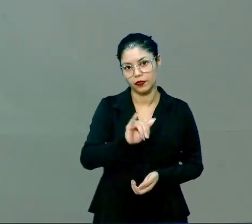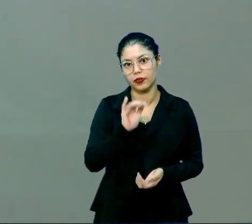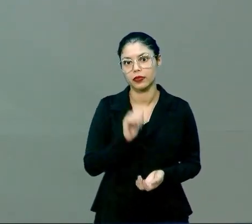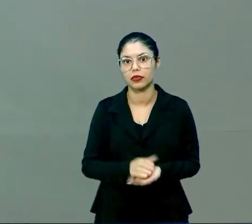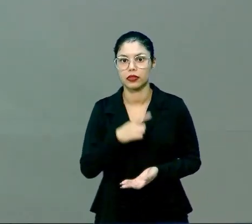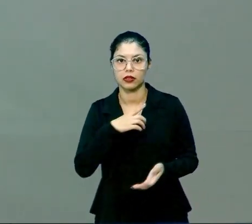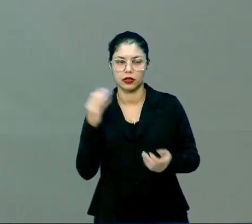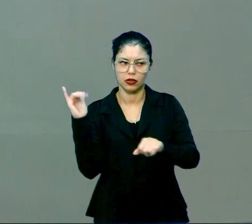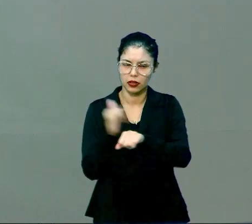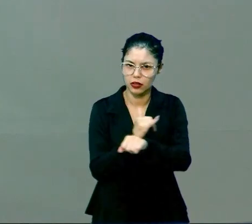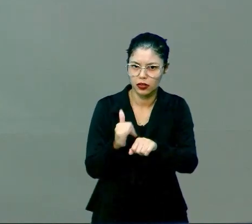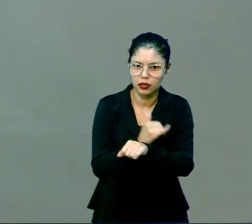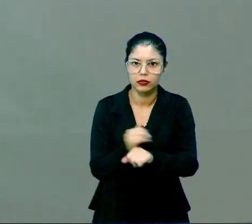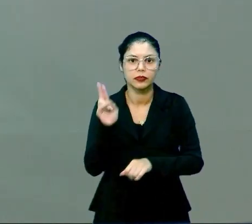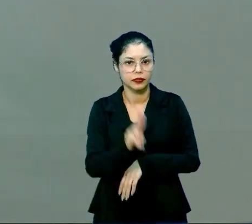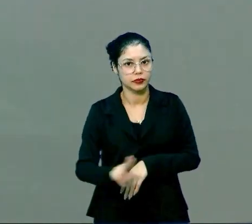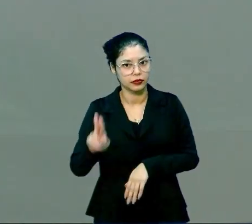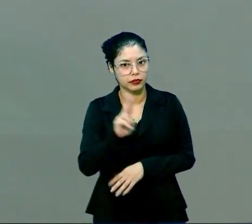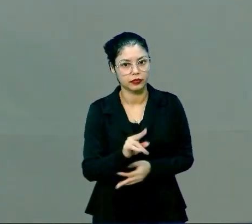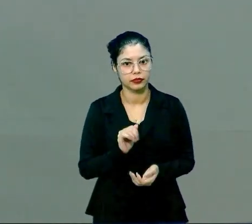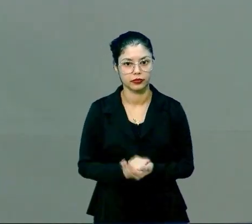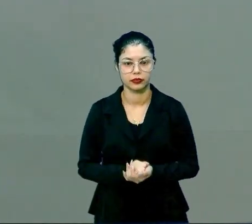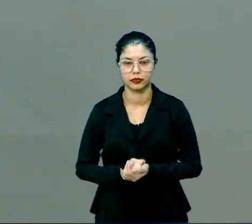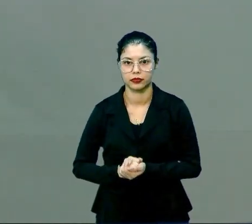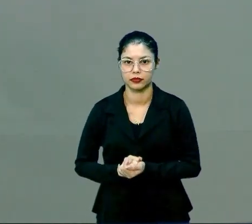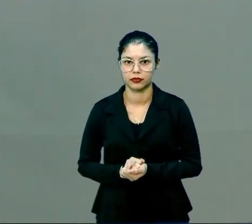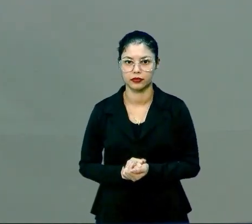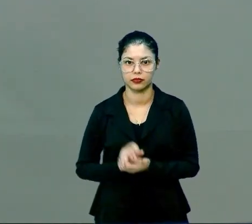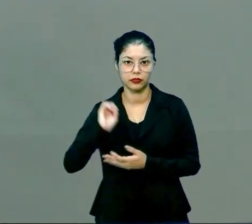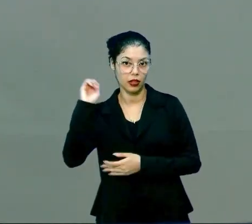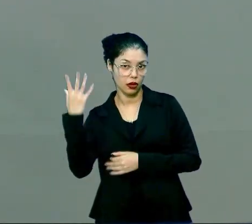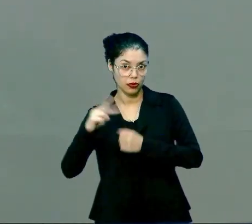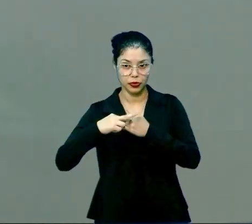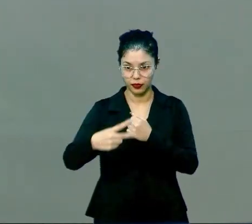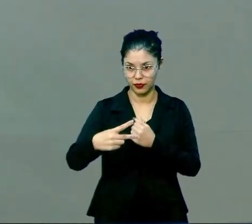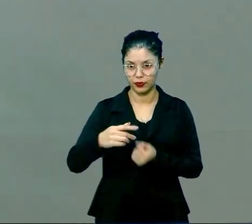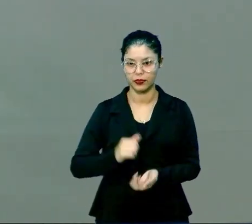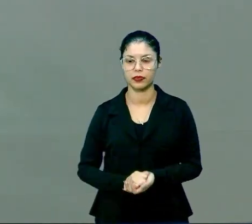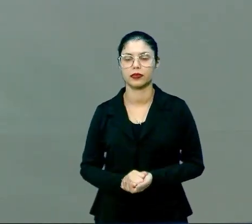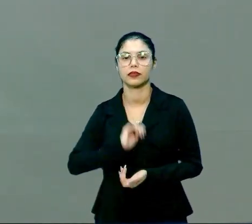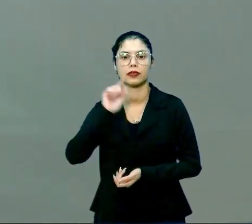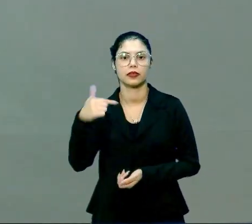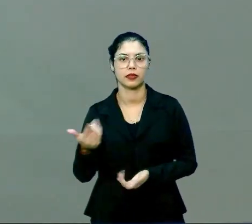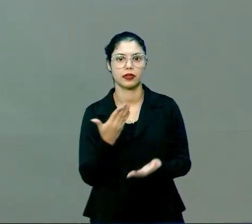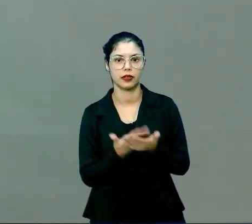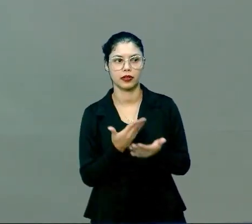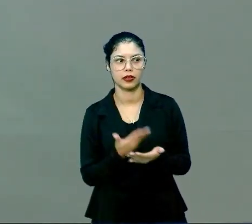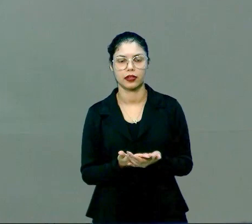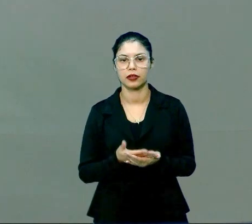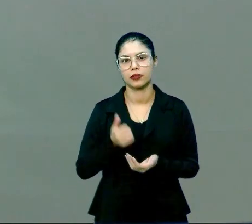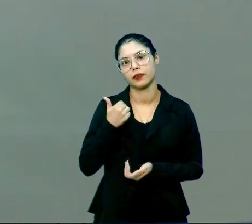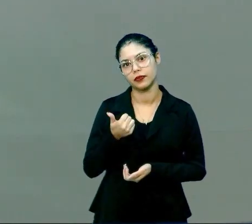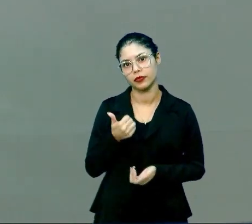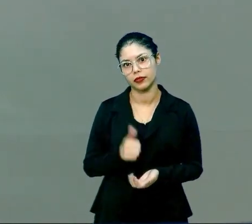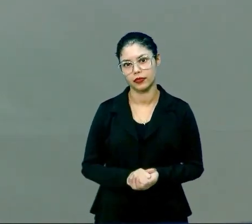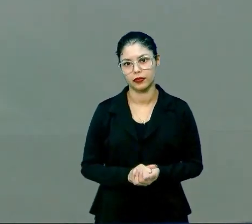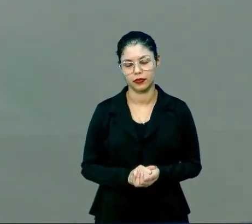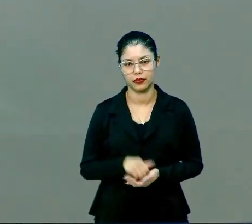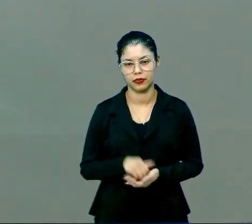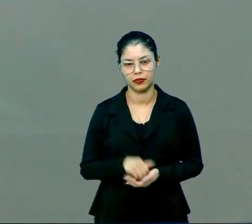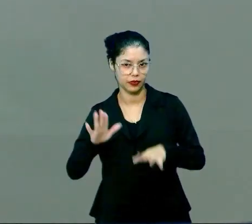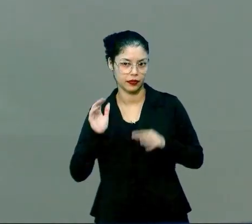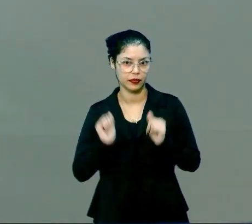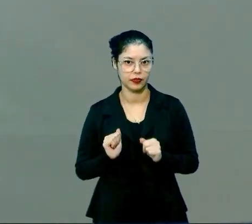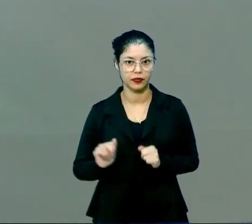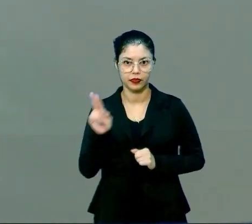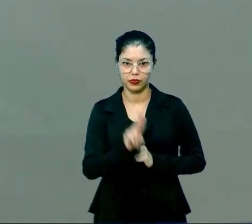Y. Tem uma estratégia que ela é muito utilizada, que é a estratégia da causa e consequência, que nas próximas aulas nós iremos estudar. Então, às vezes